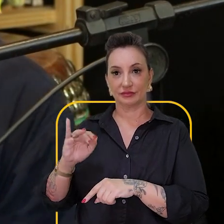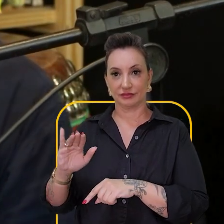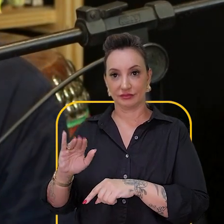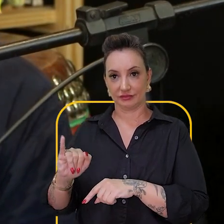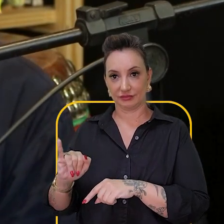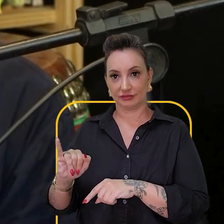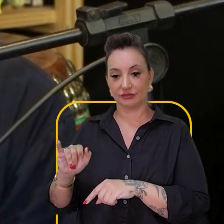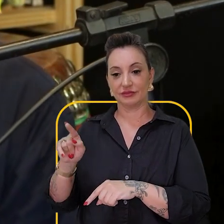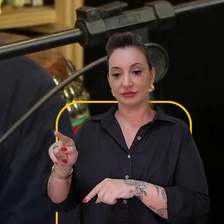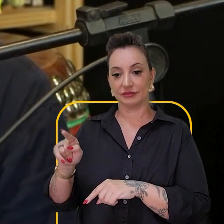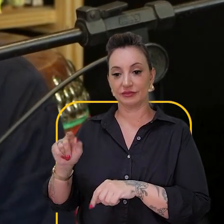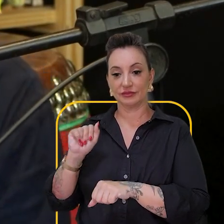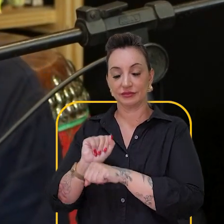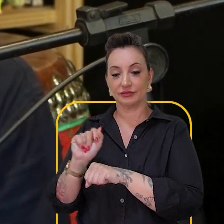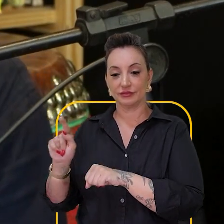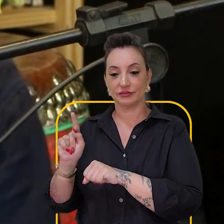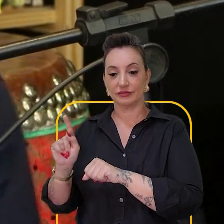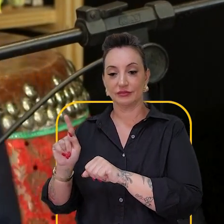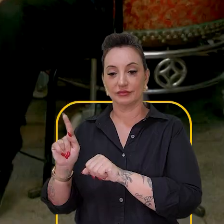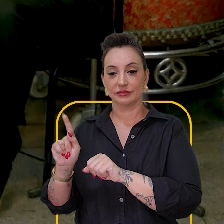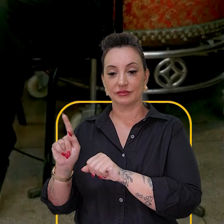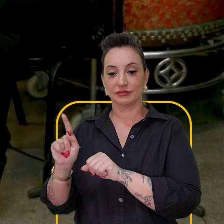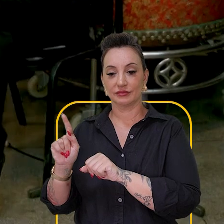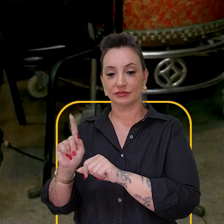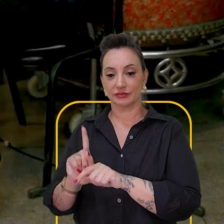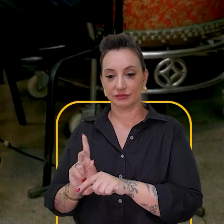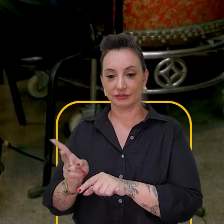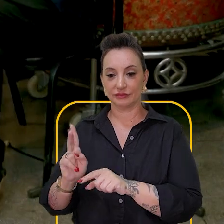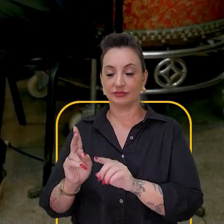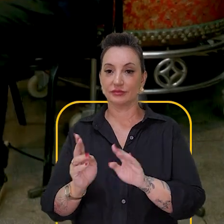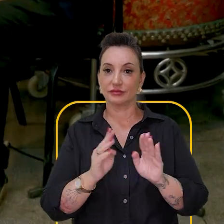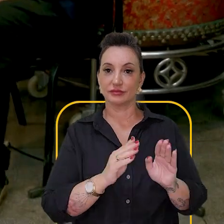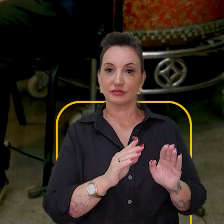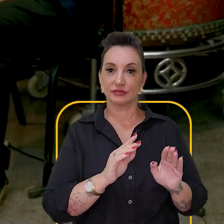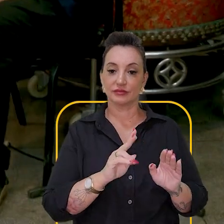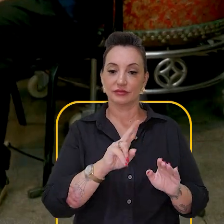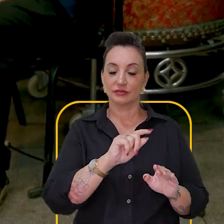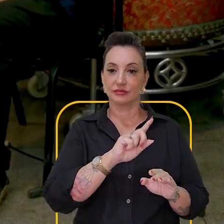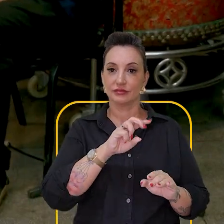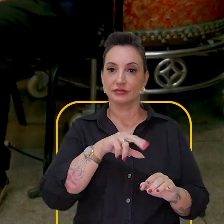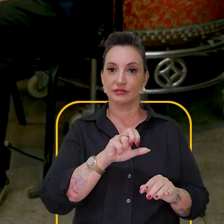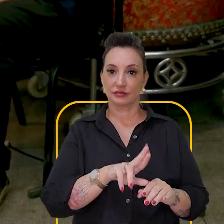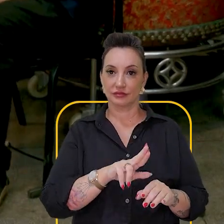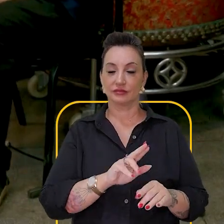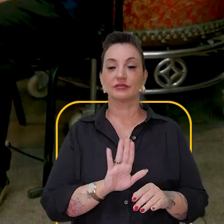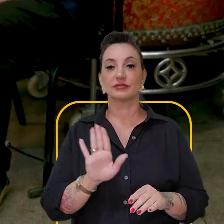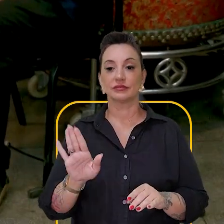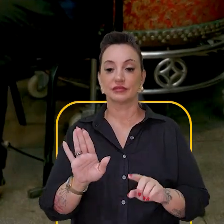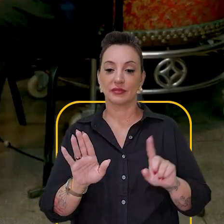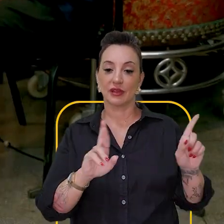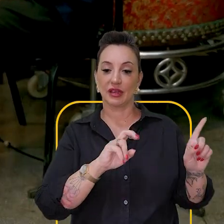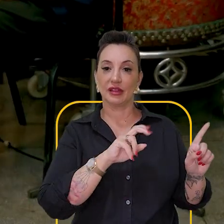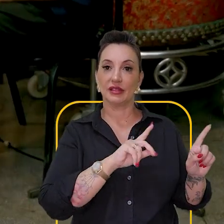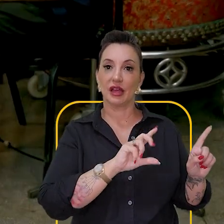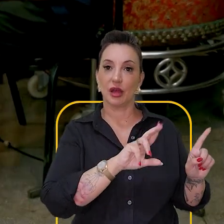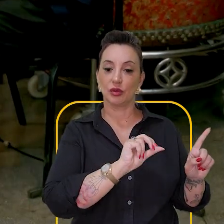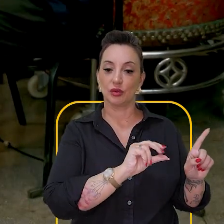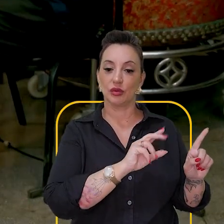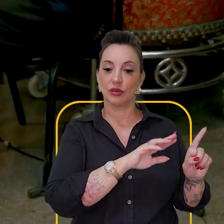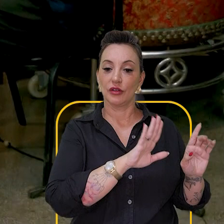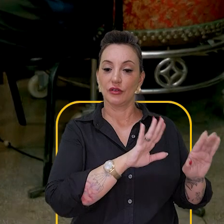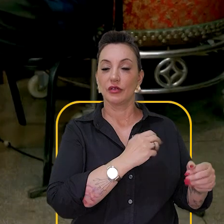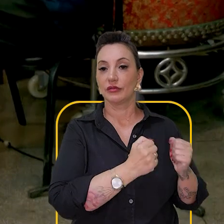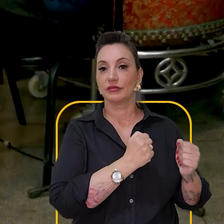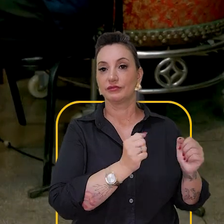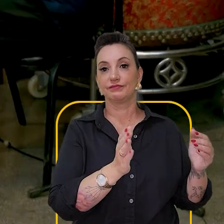tinha um grupo no bairro que eu morava tinha bastante aluno até E aí pedi PR os alunos mudarem pra academia Matriz